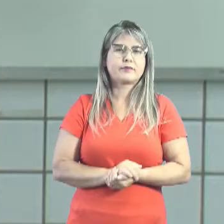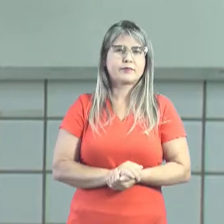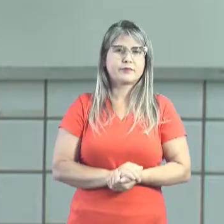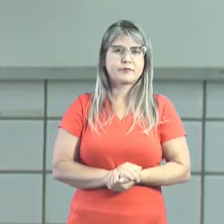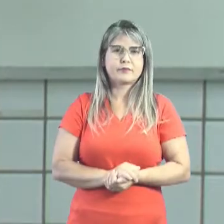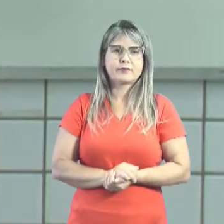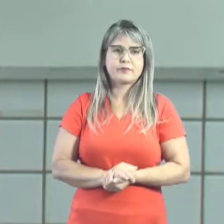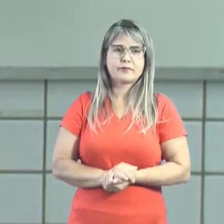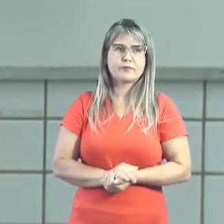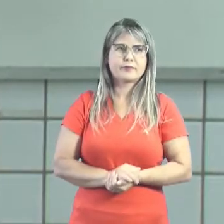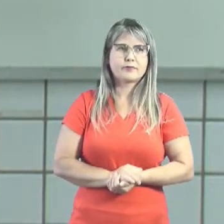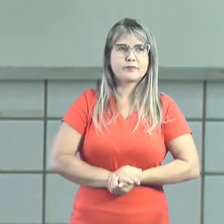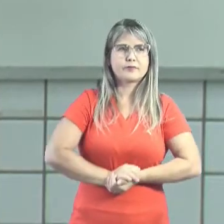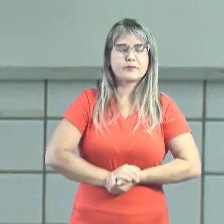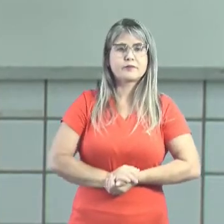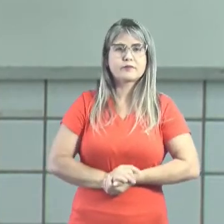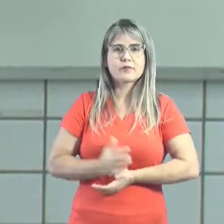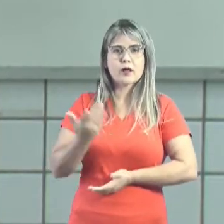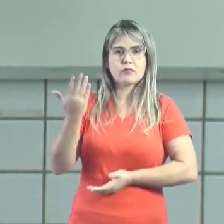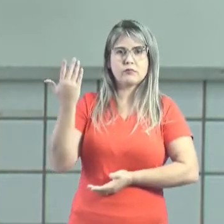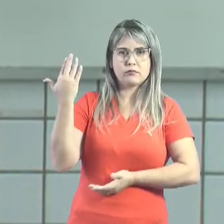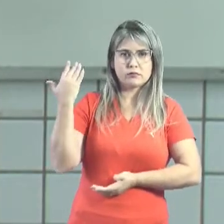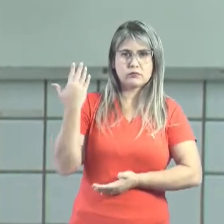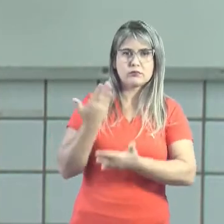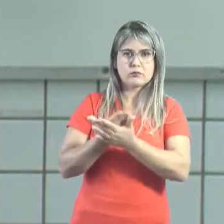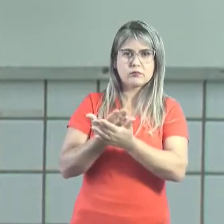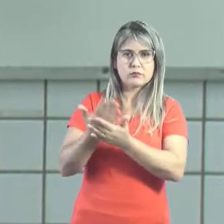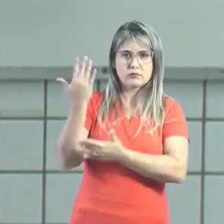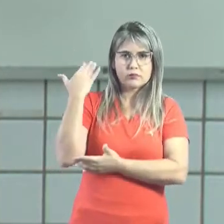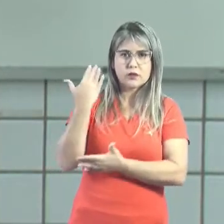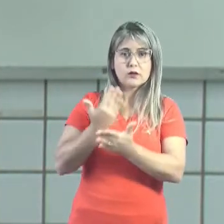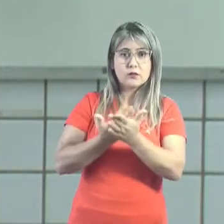Naquela ocasião em que nós começamos na parte 1